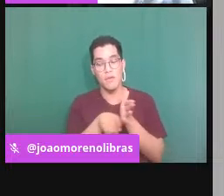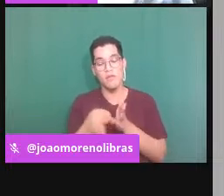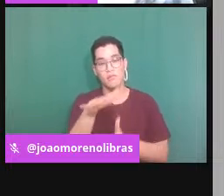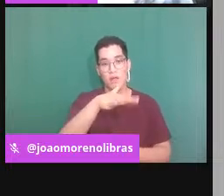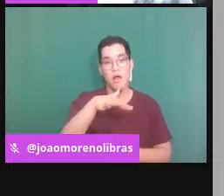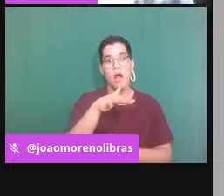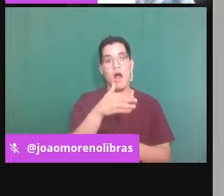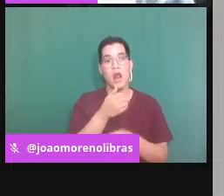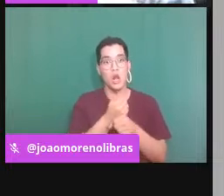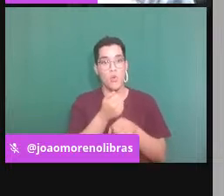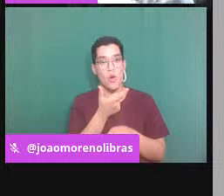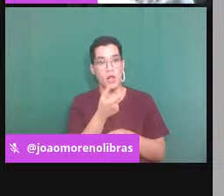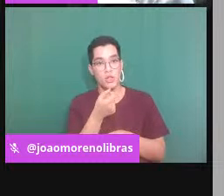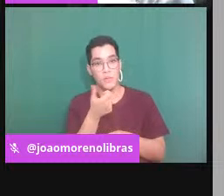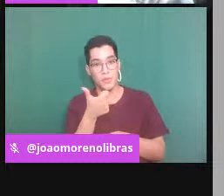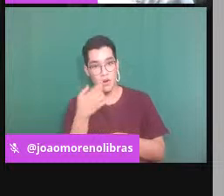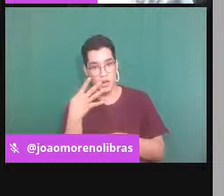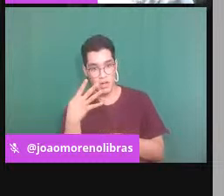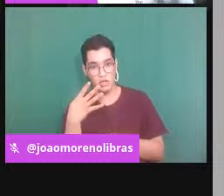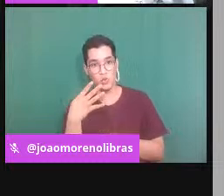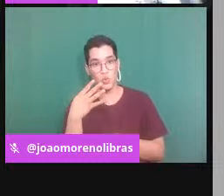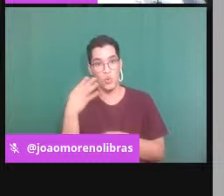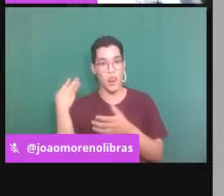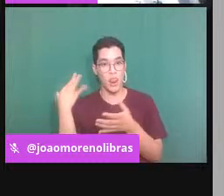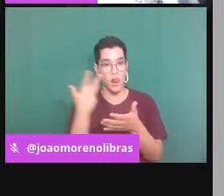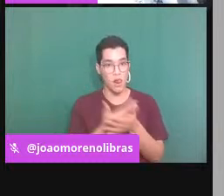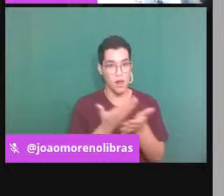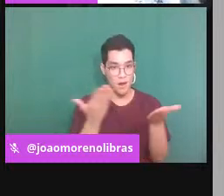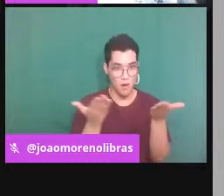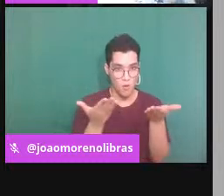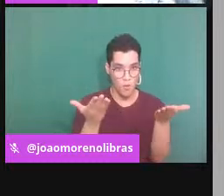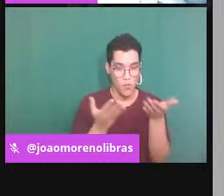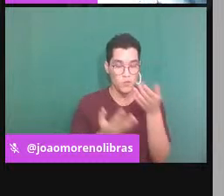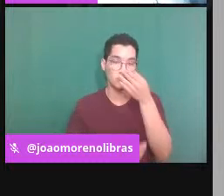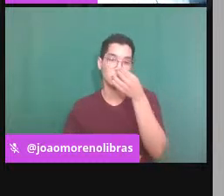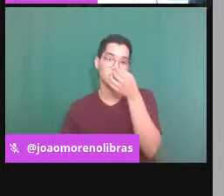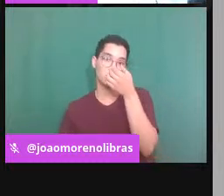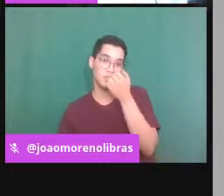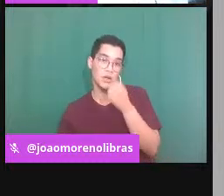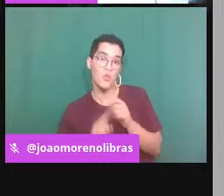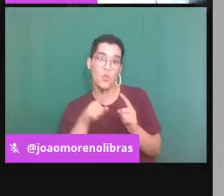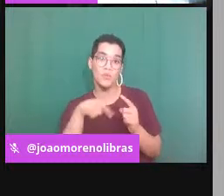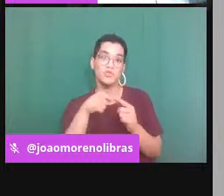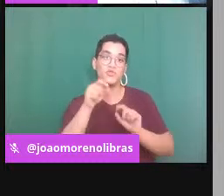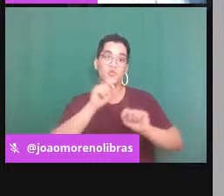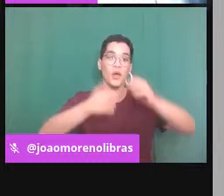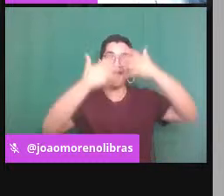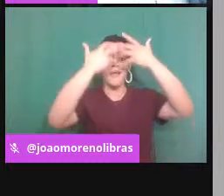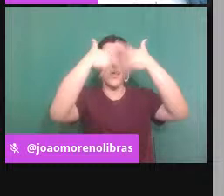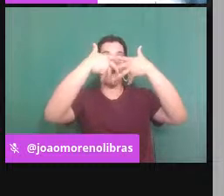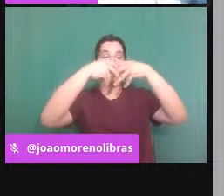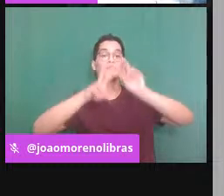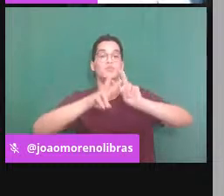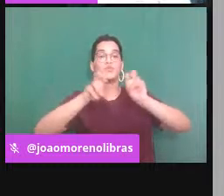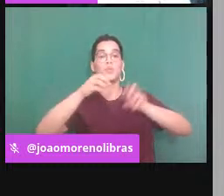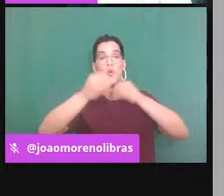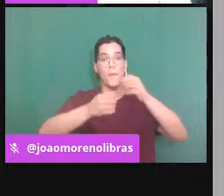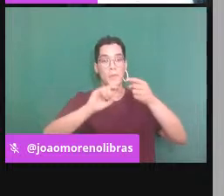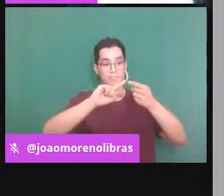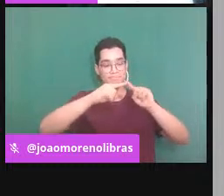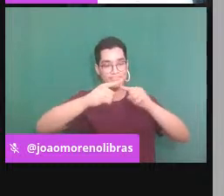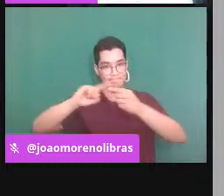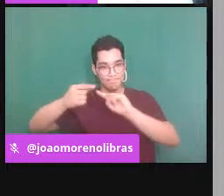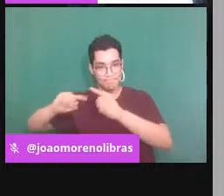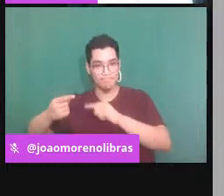2014 para cá, que é realmente buscando essa reflexão, né, sobre as sequências e